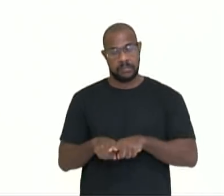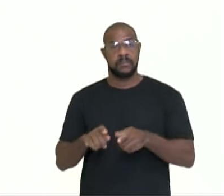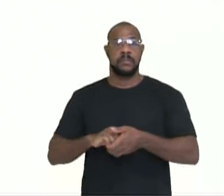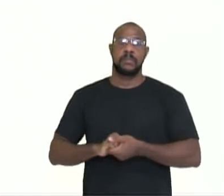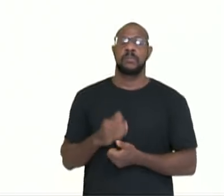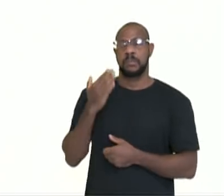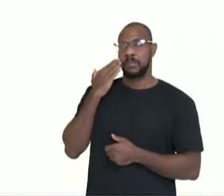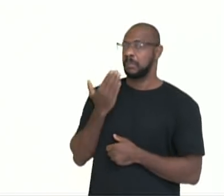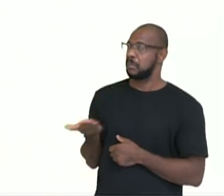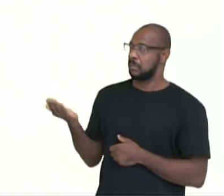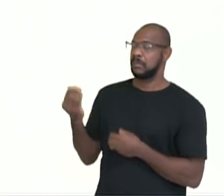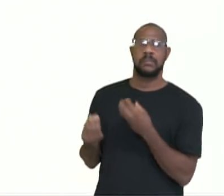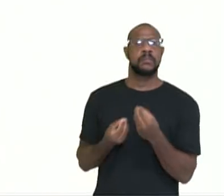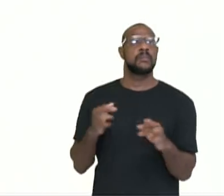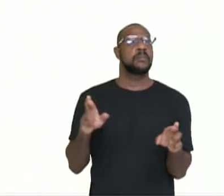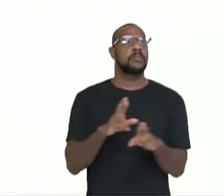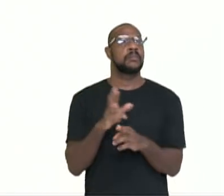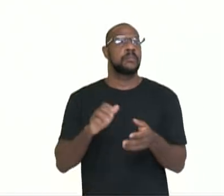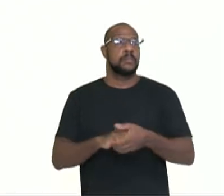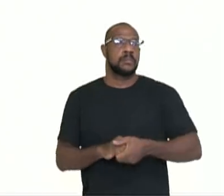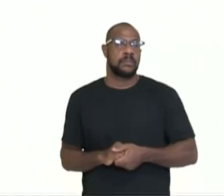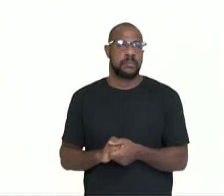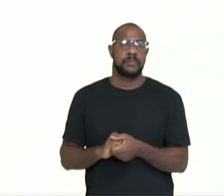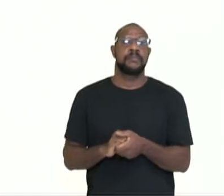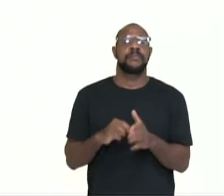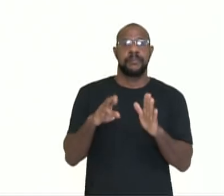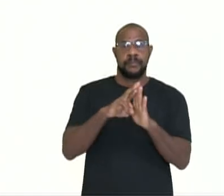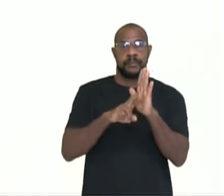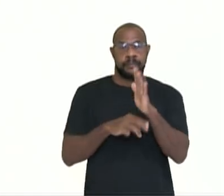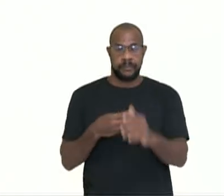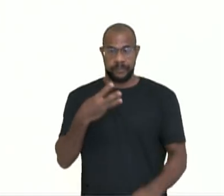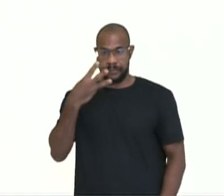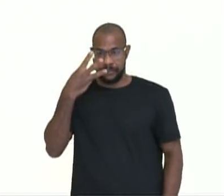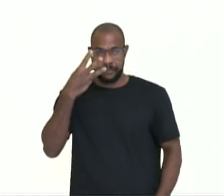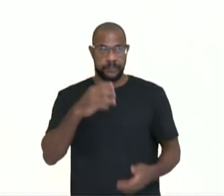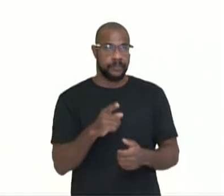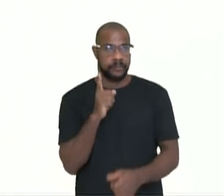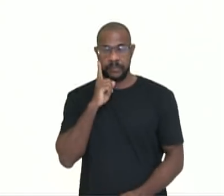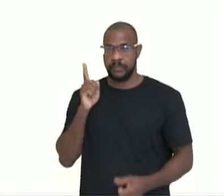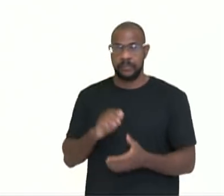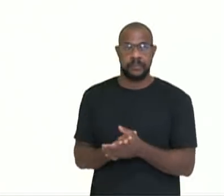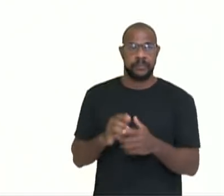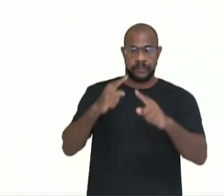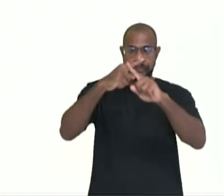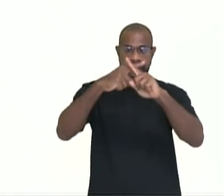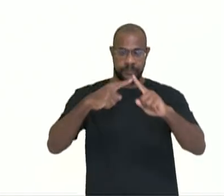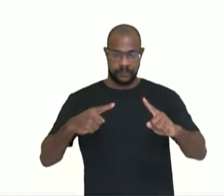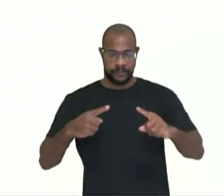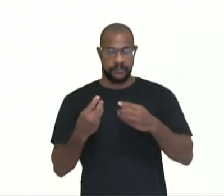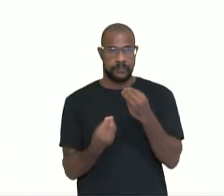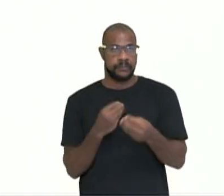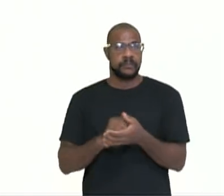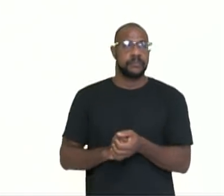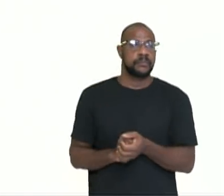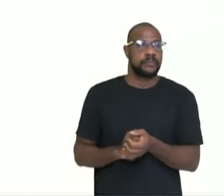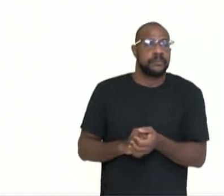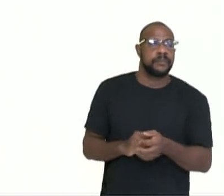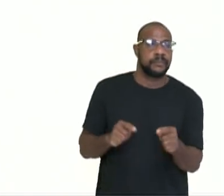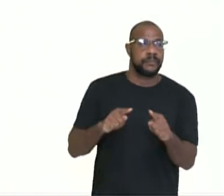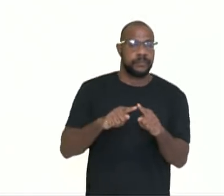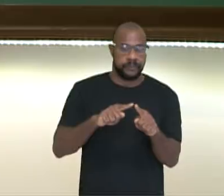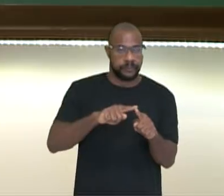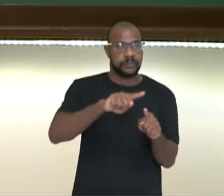que sai aquela relação? Sai da regra de 3, tá, pessoal? Então, quando a gente vai falar de comprimento de circunferência, a